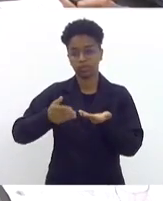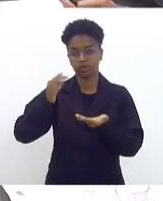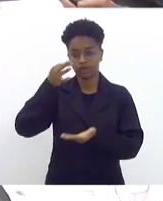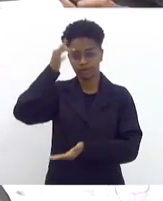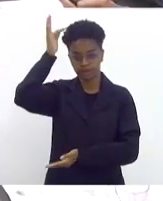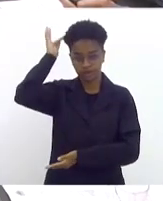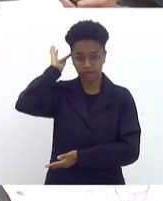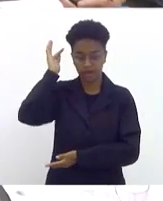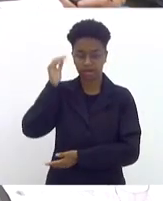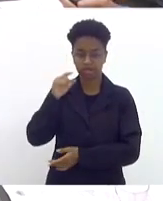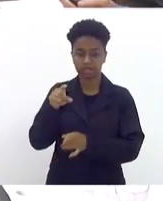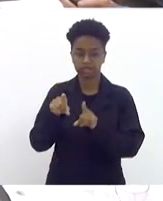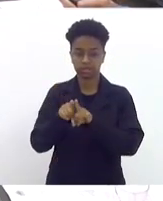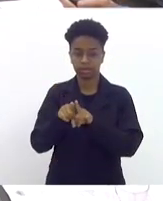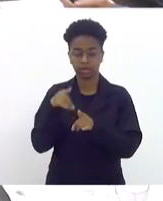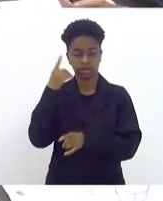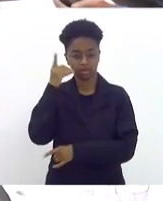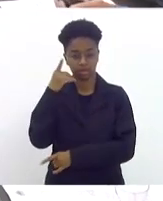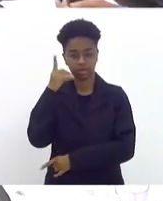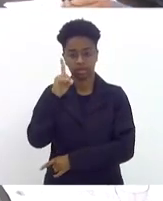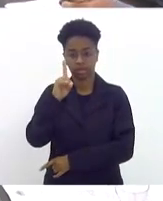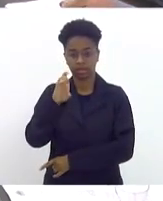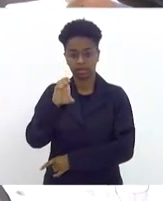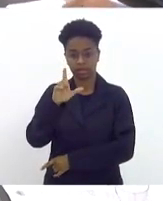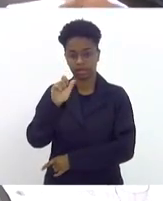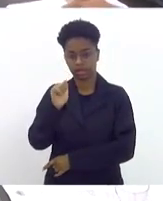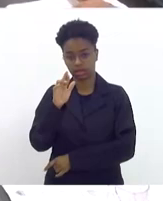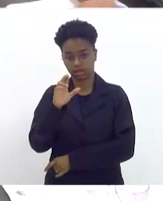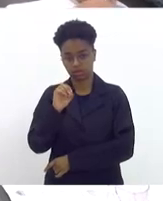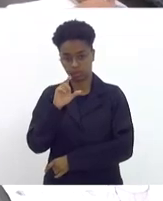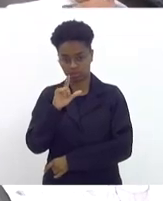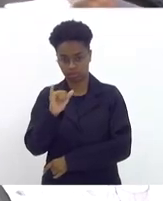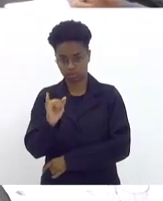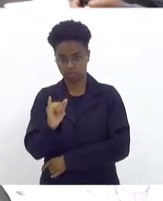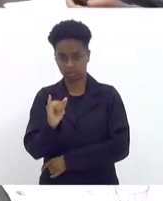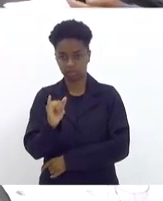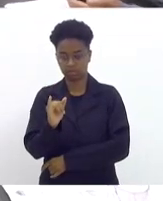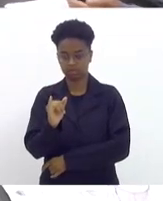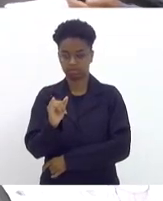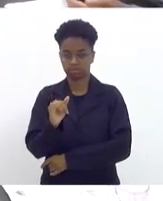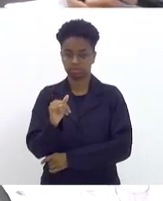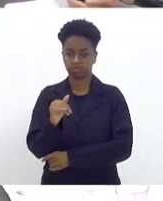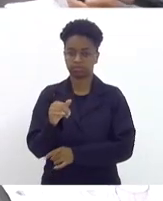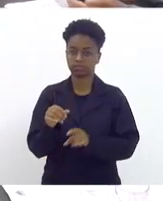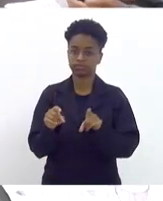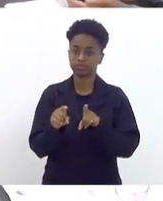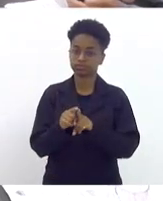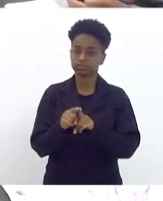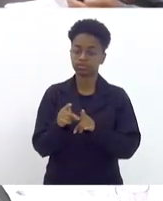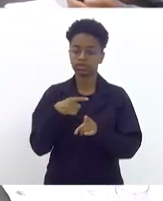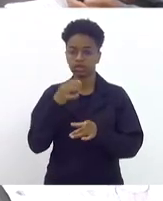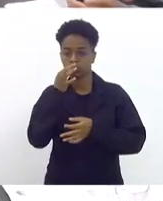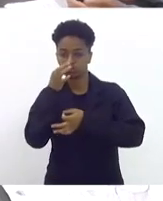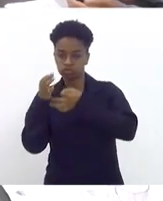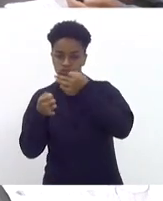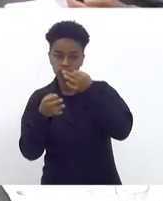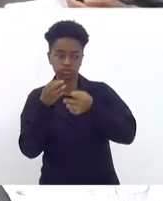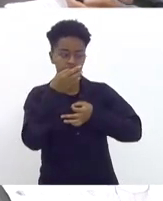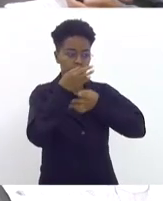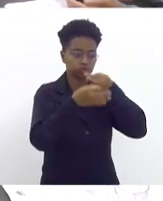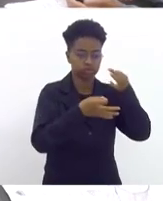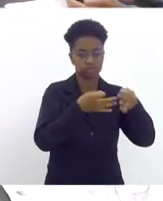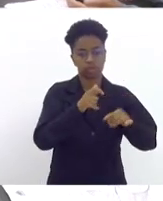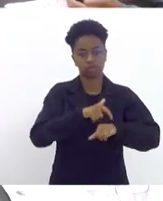e o deputado Guilherme colaborando por sugestão de vossa excelência na